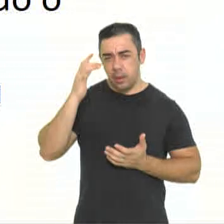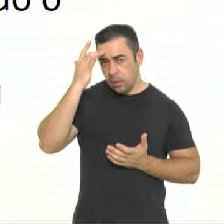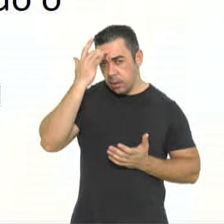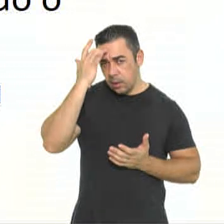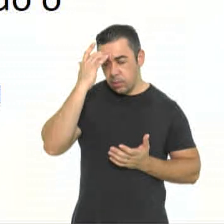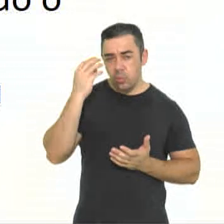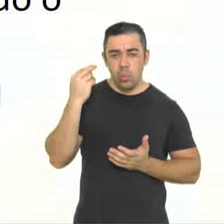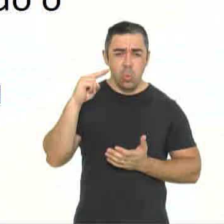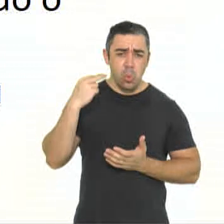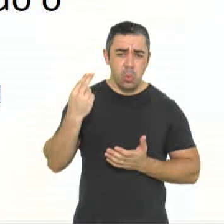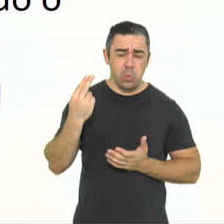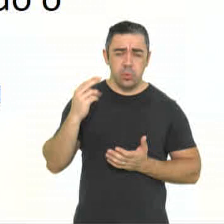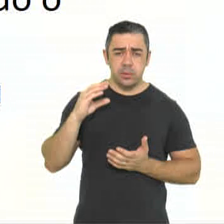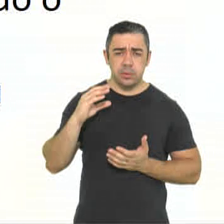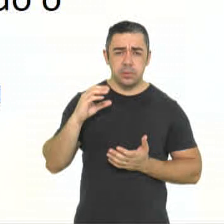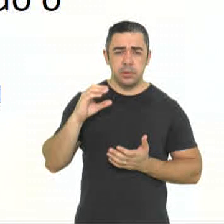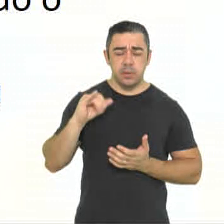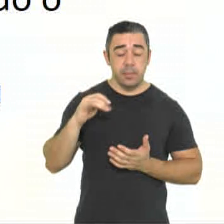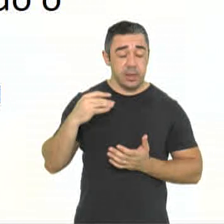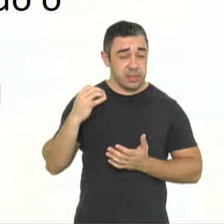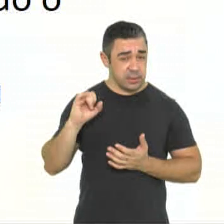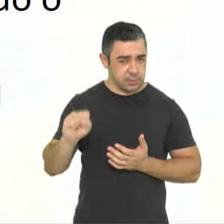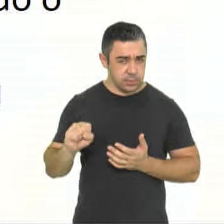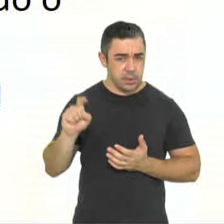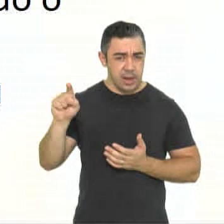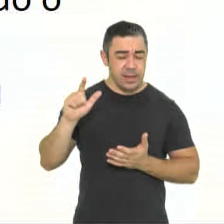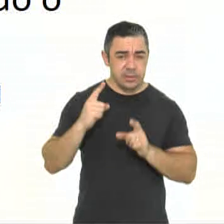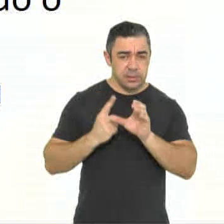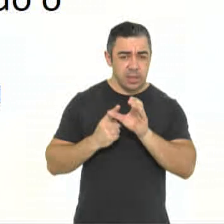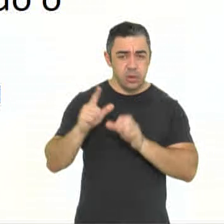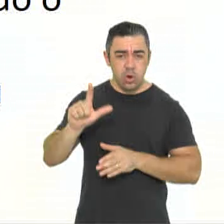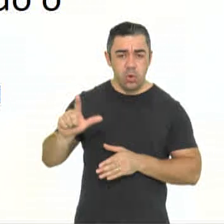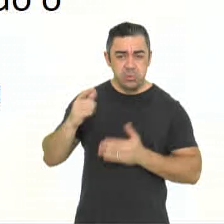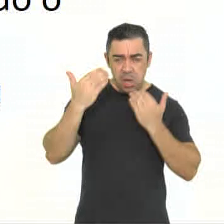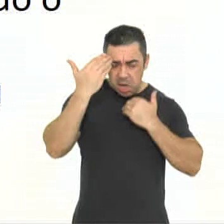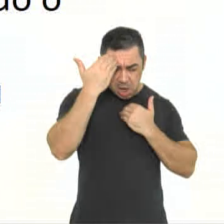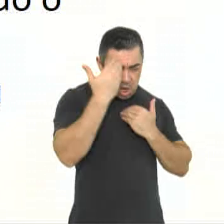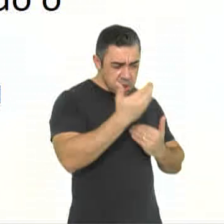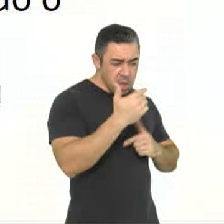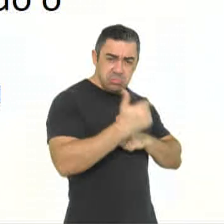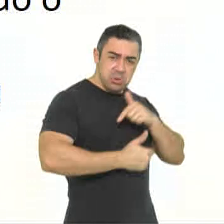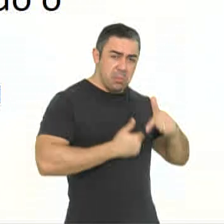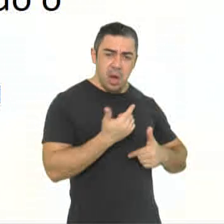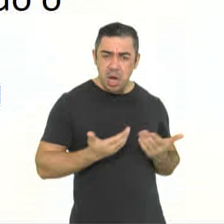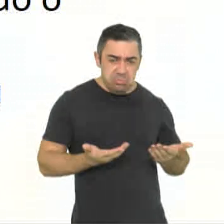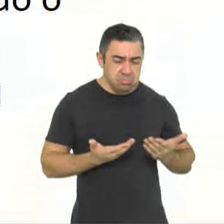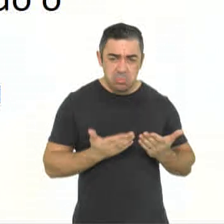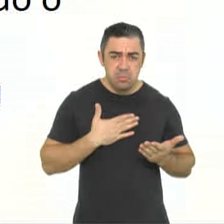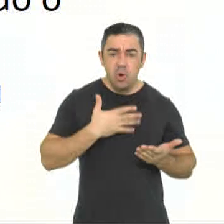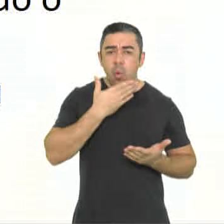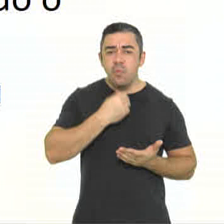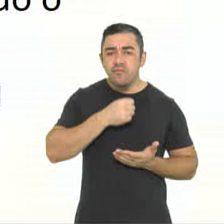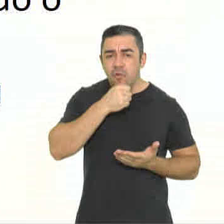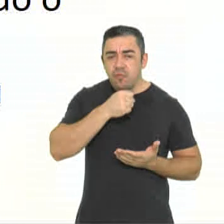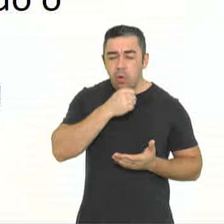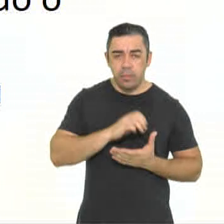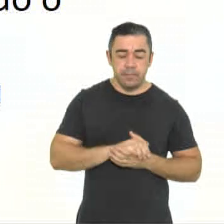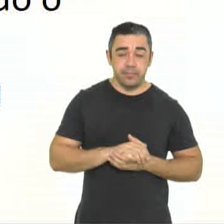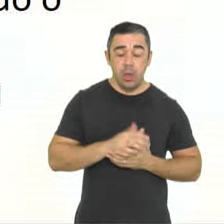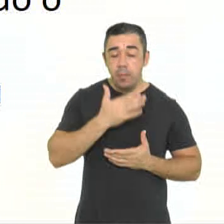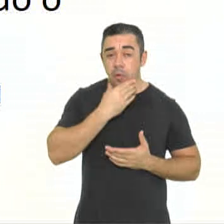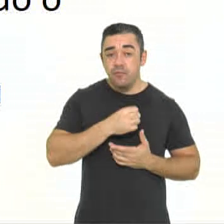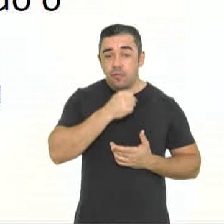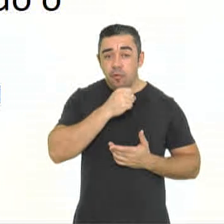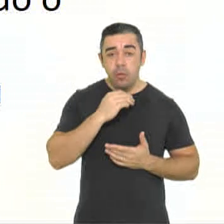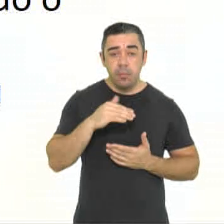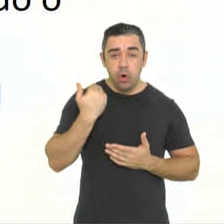siamês que lhe dera, em Londres, em agradecimento a não sei que serviço prestado por meu avô. Ao morrer meu